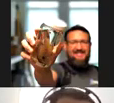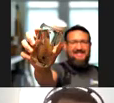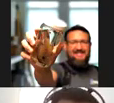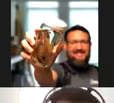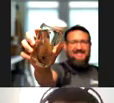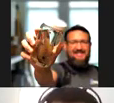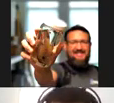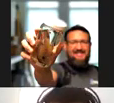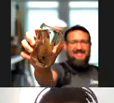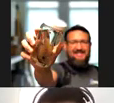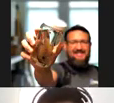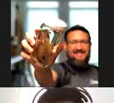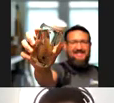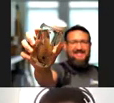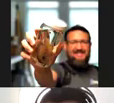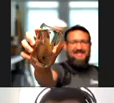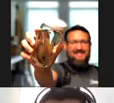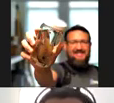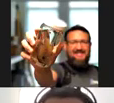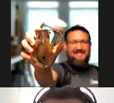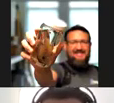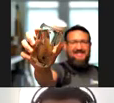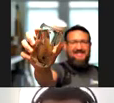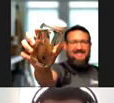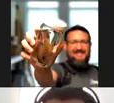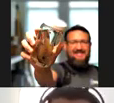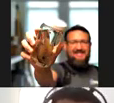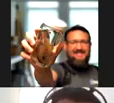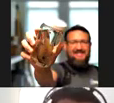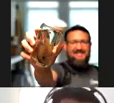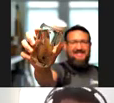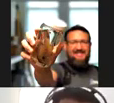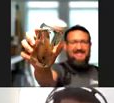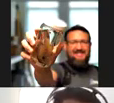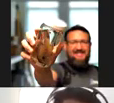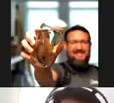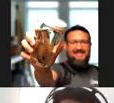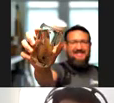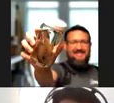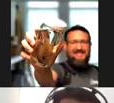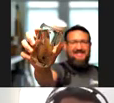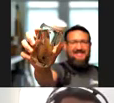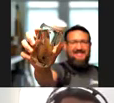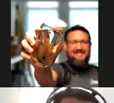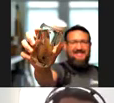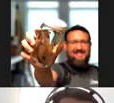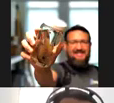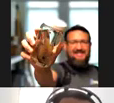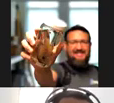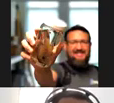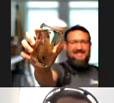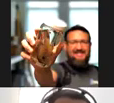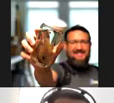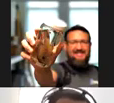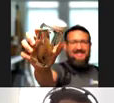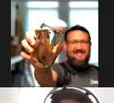explica por que, ela dá uma aproximação do preço de um produto no leilão. E os leilões do eBay não se adequavam a essa teoria. Então, eles